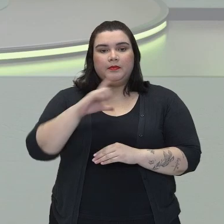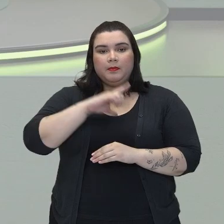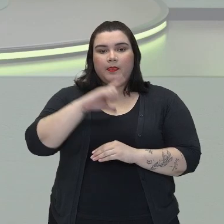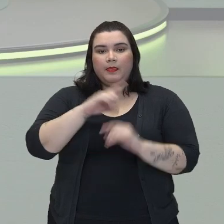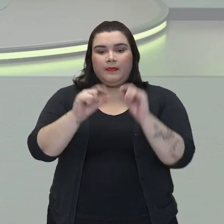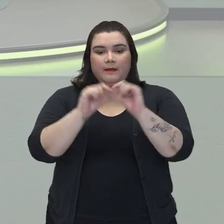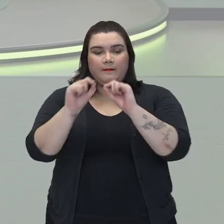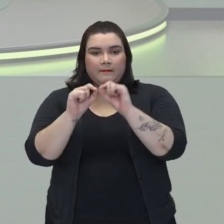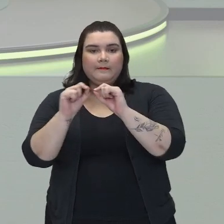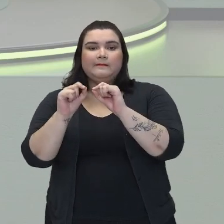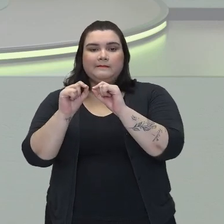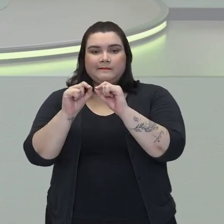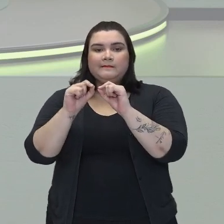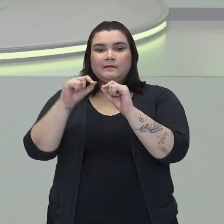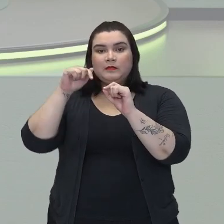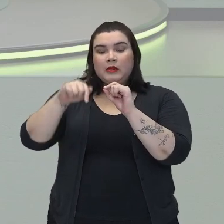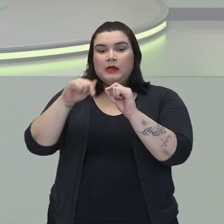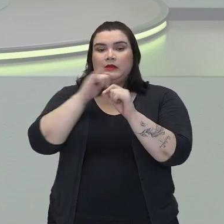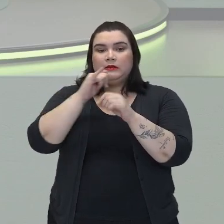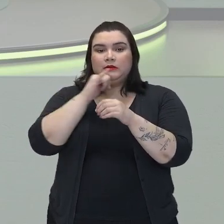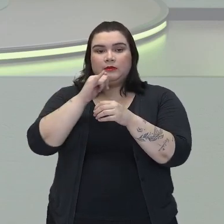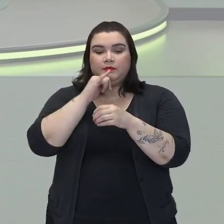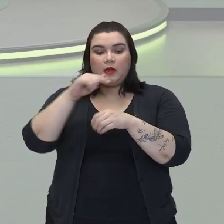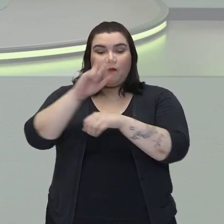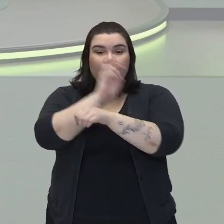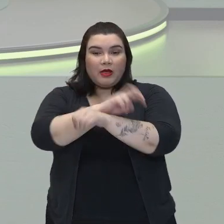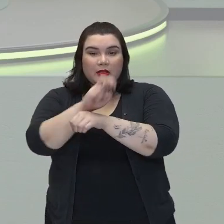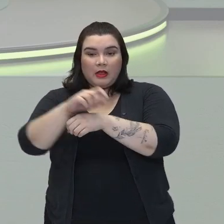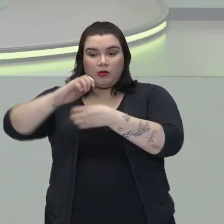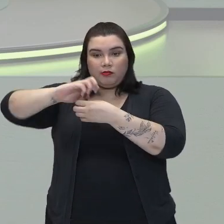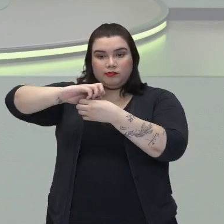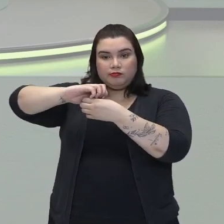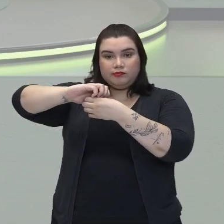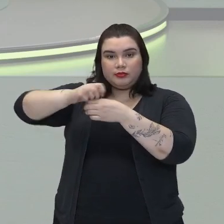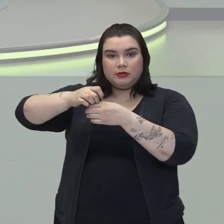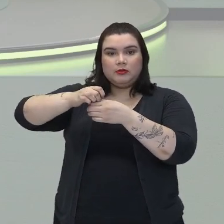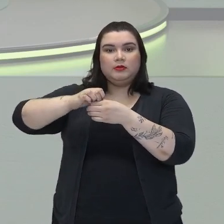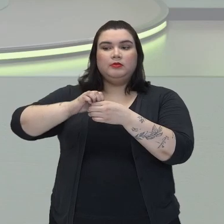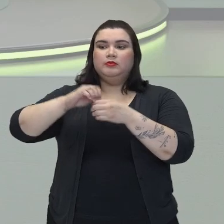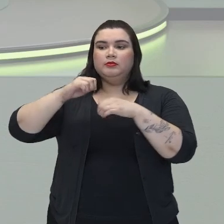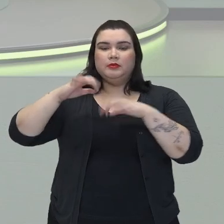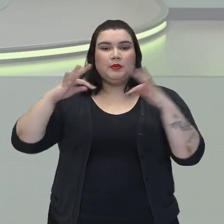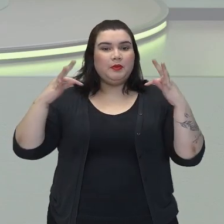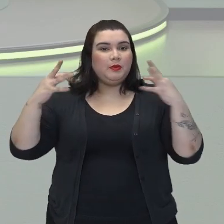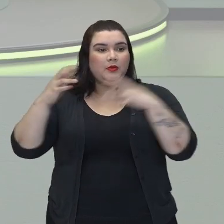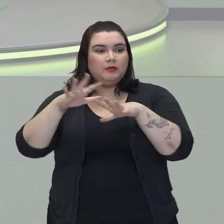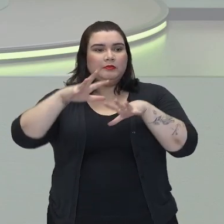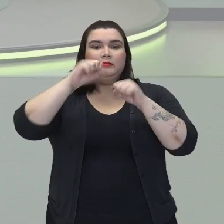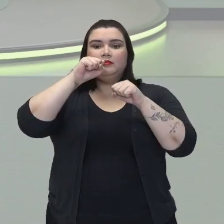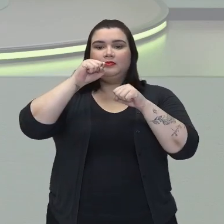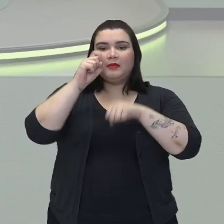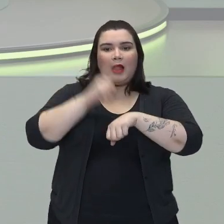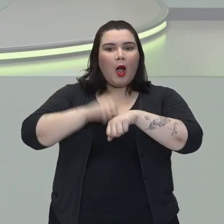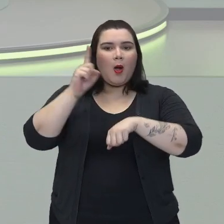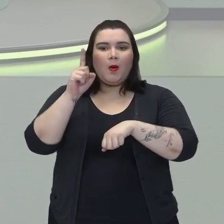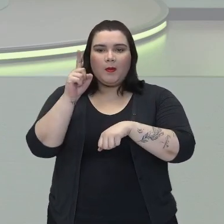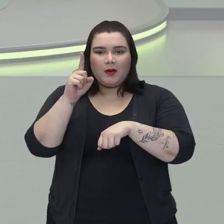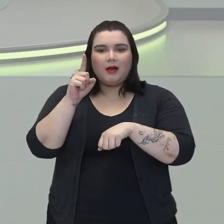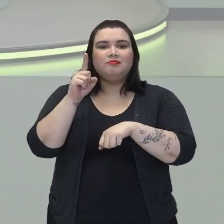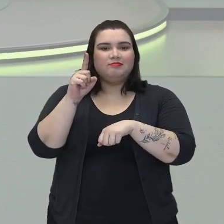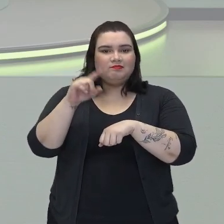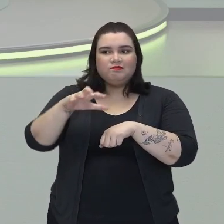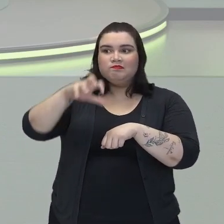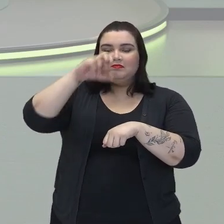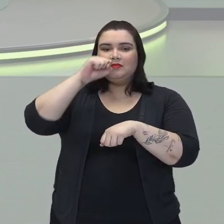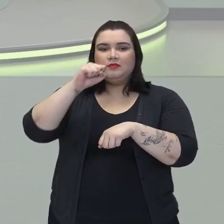se você, por exemplo, abre uma garrafinha de vinagre, todo mundo que está ali próximo sente o cheiro do vinagre. Se